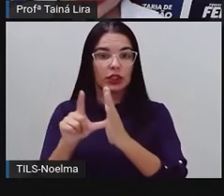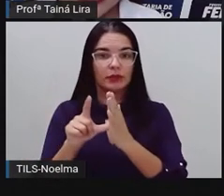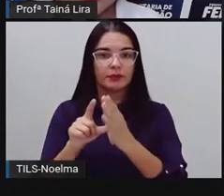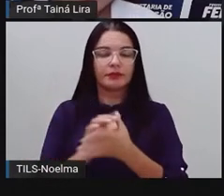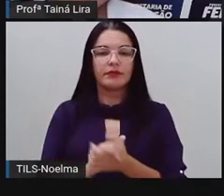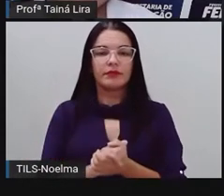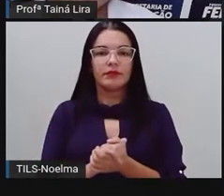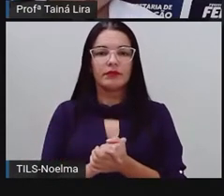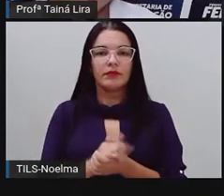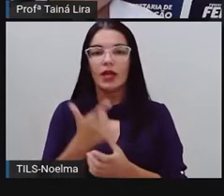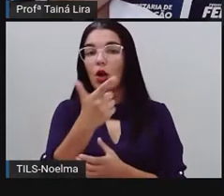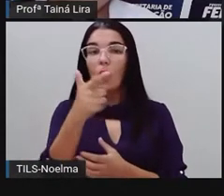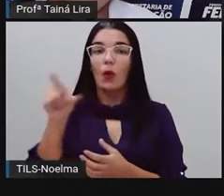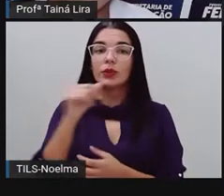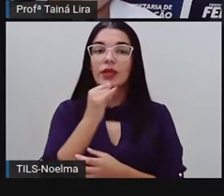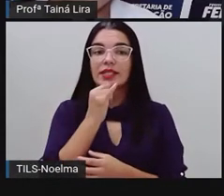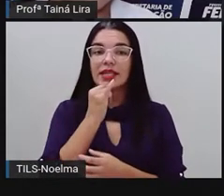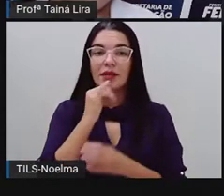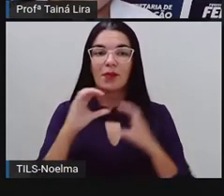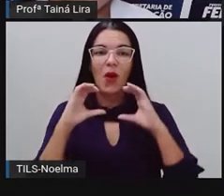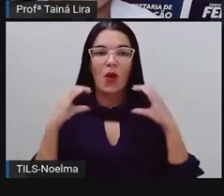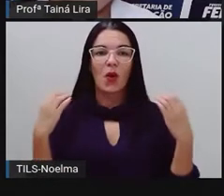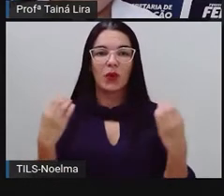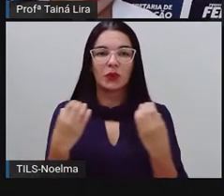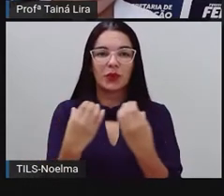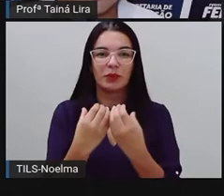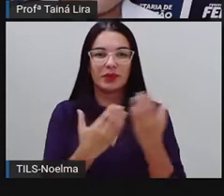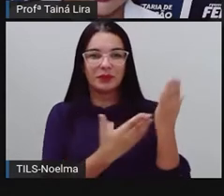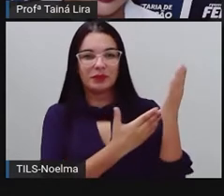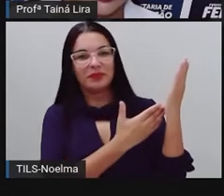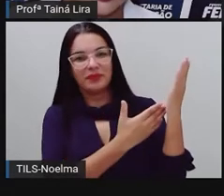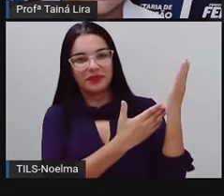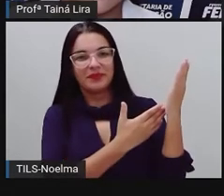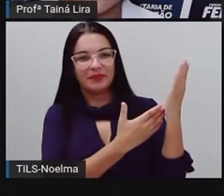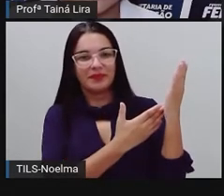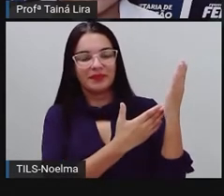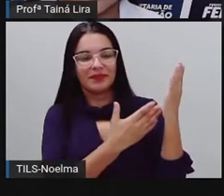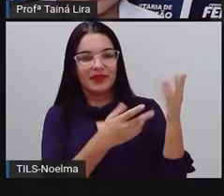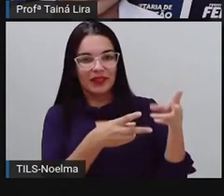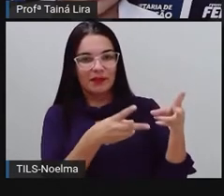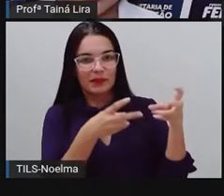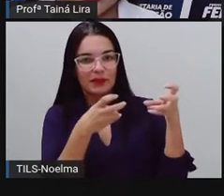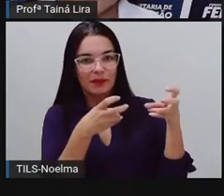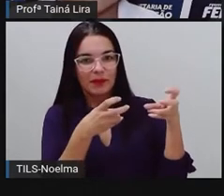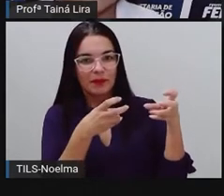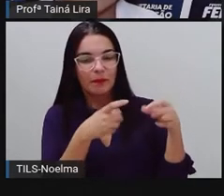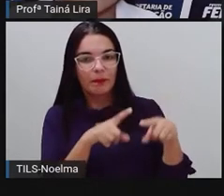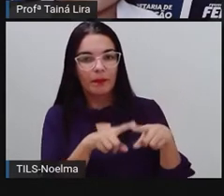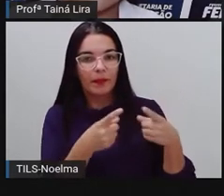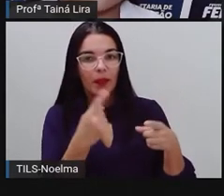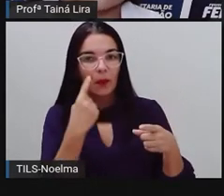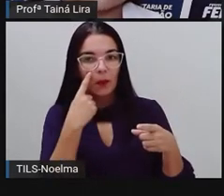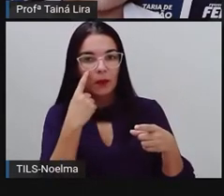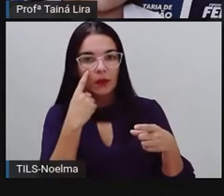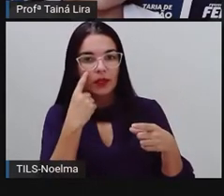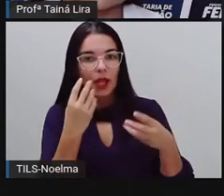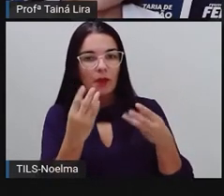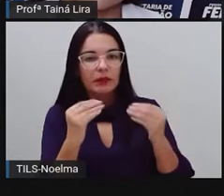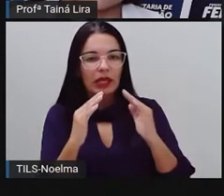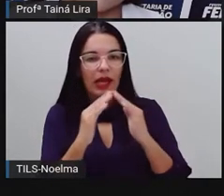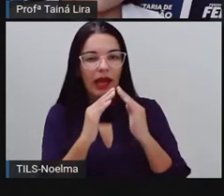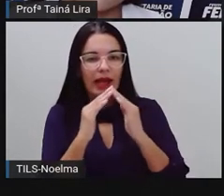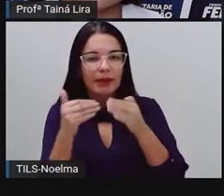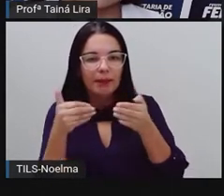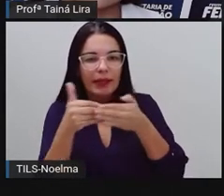e olha lá um exemplo aqui de condomínio observo em que a pro falou e olha lá que já é um